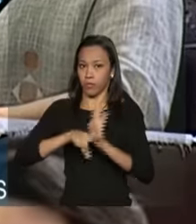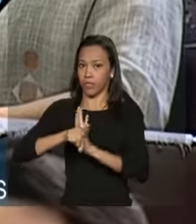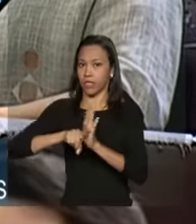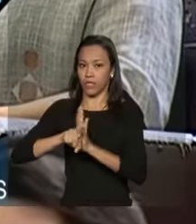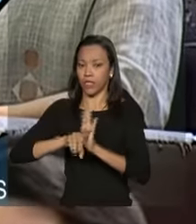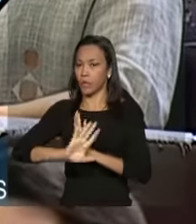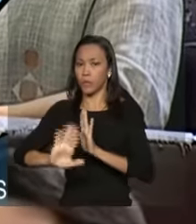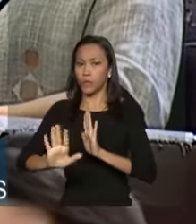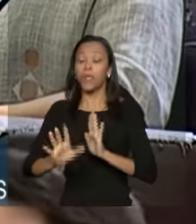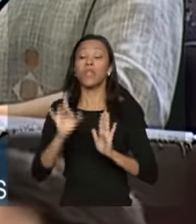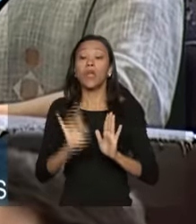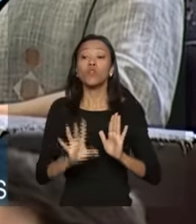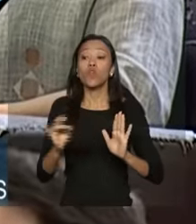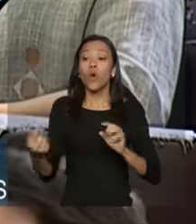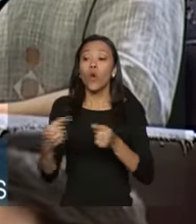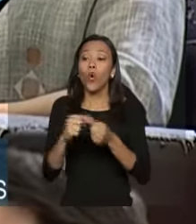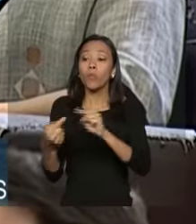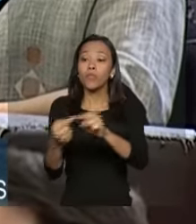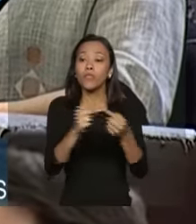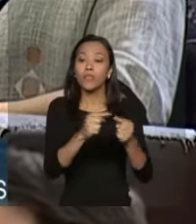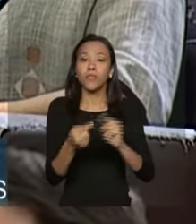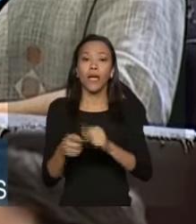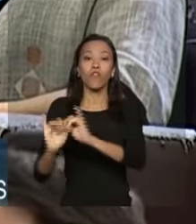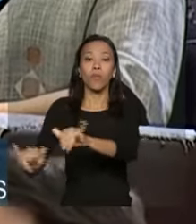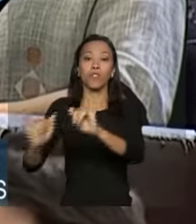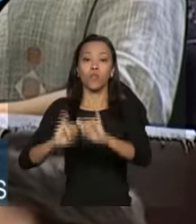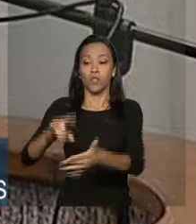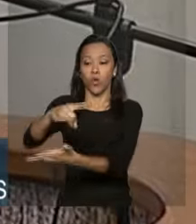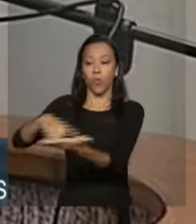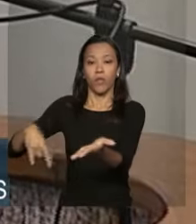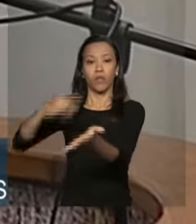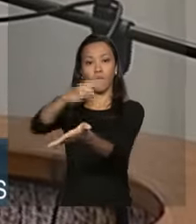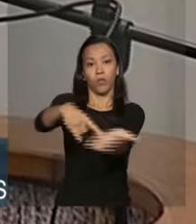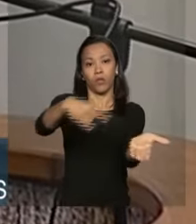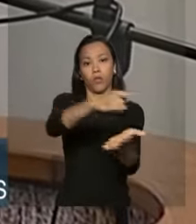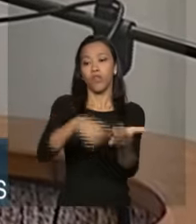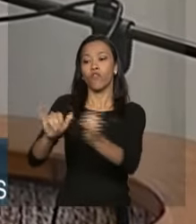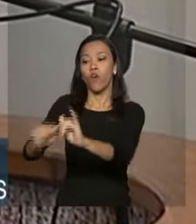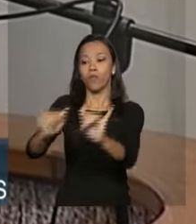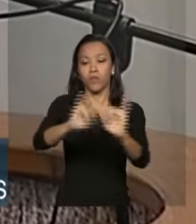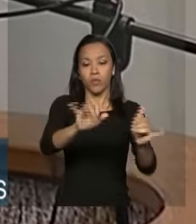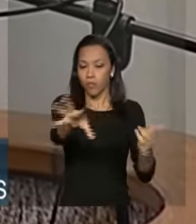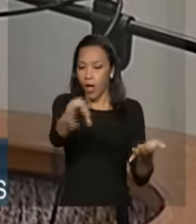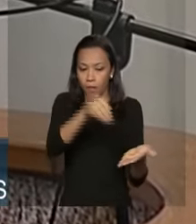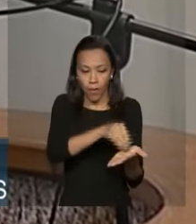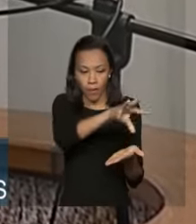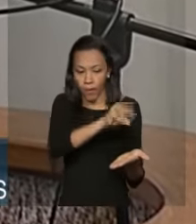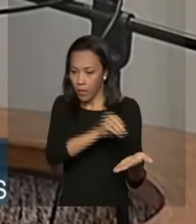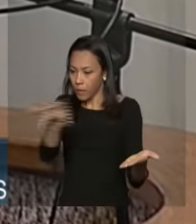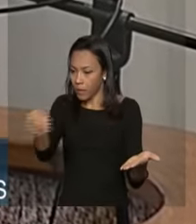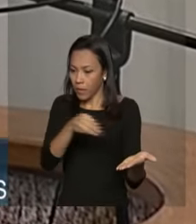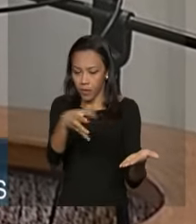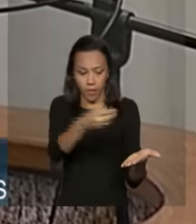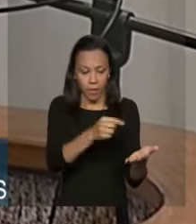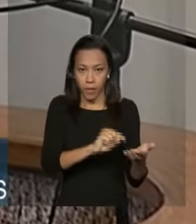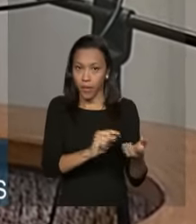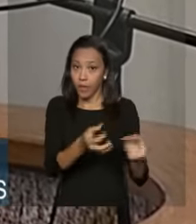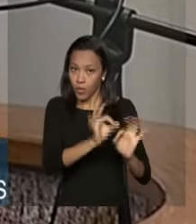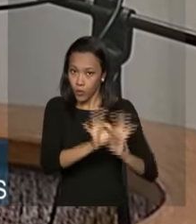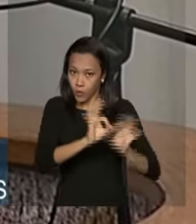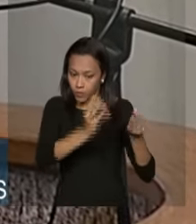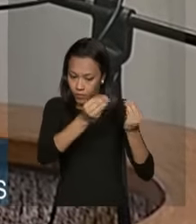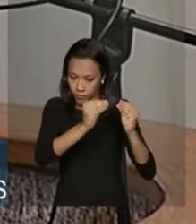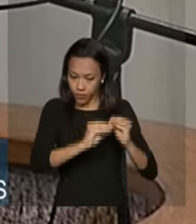compilação de datos para apresentar os casos identificados reconhecendo a invisibilidade do